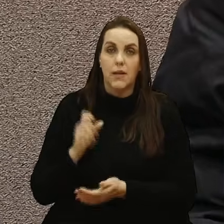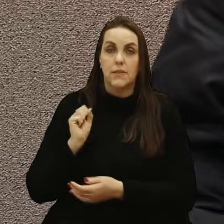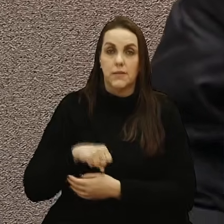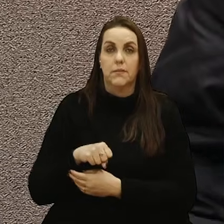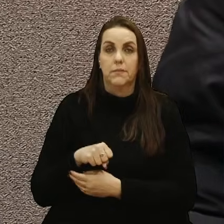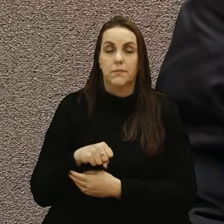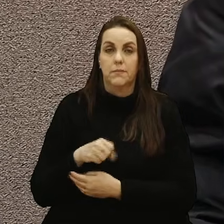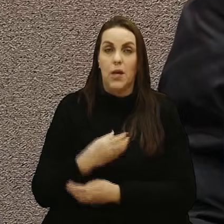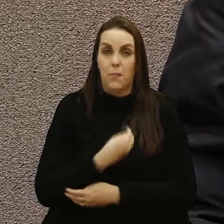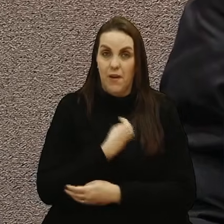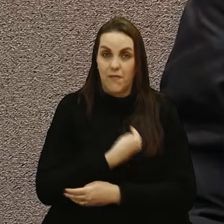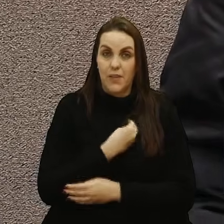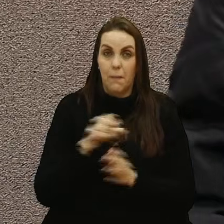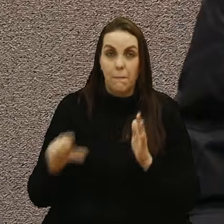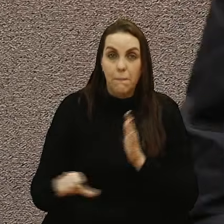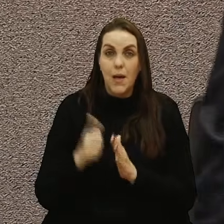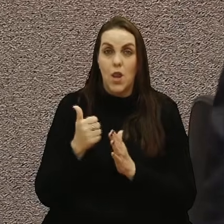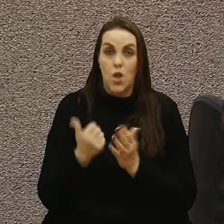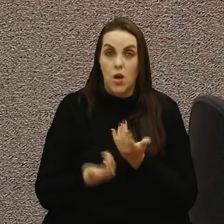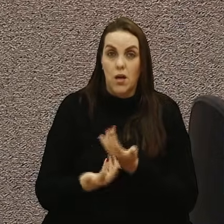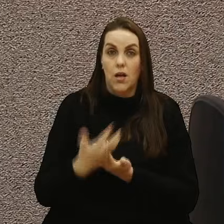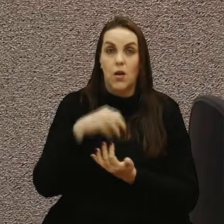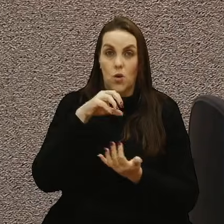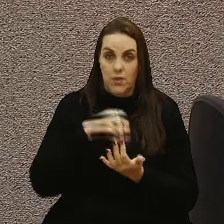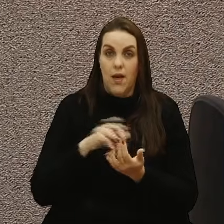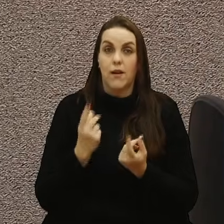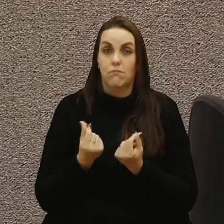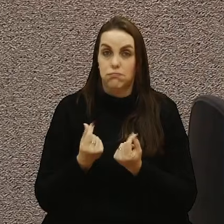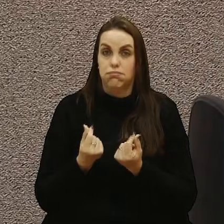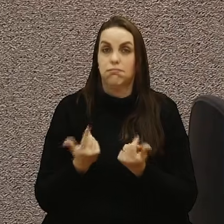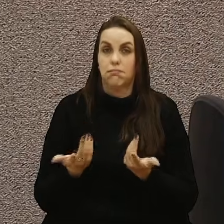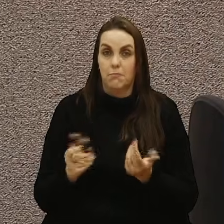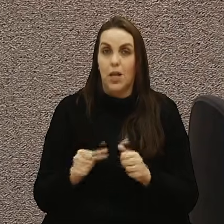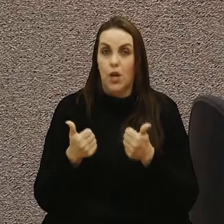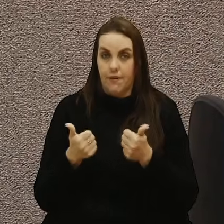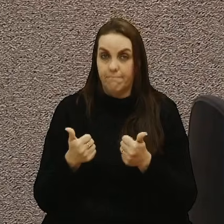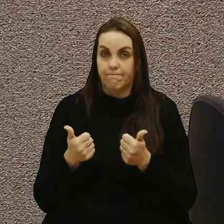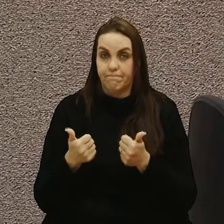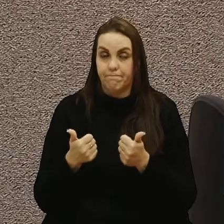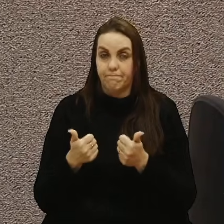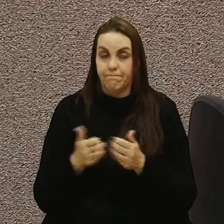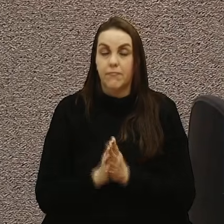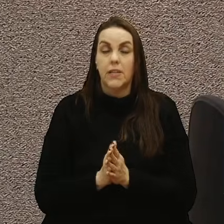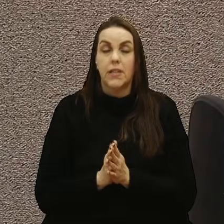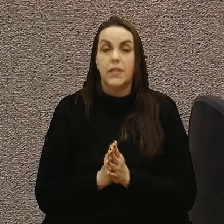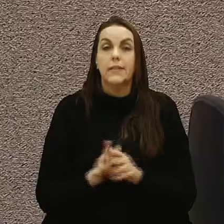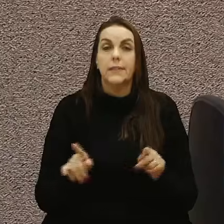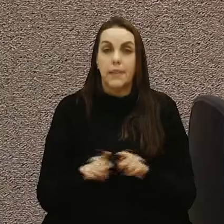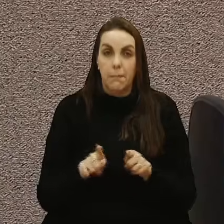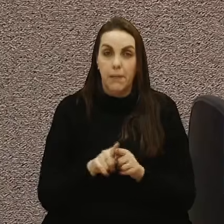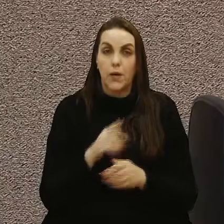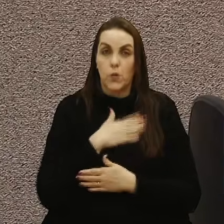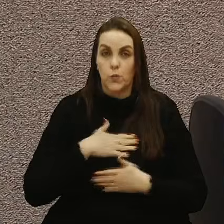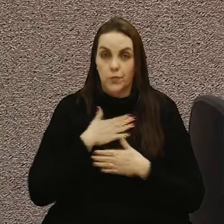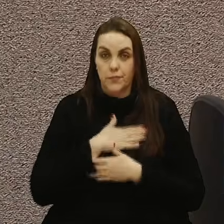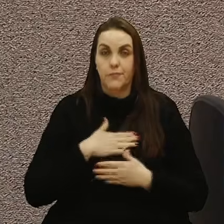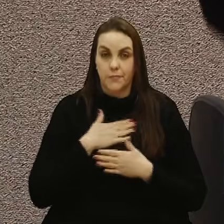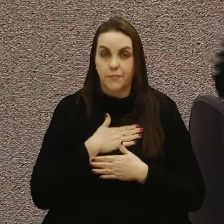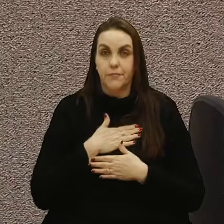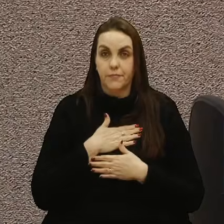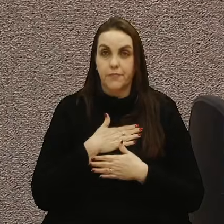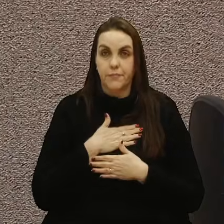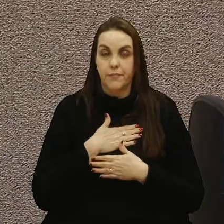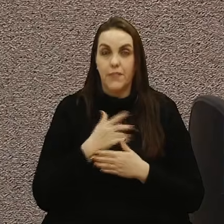bem mais sã na questão econômica da Codeca, tá? E eu gostaria muito de, antes de deixar